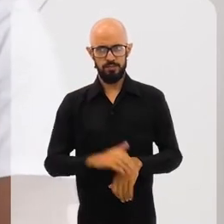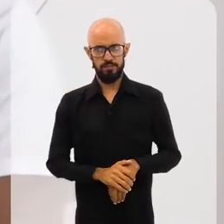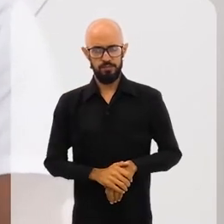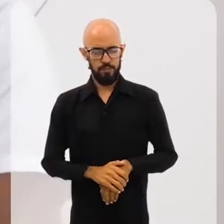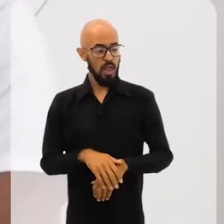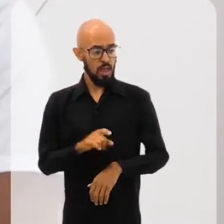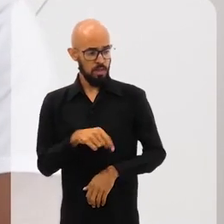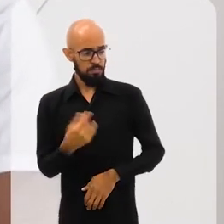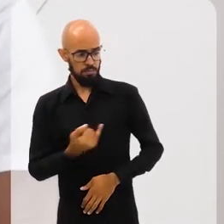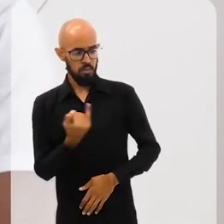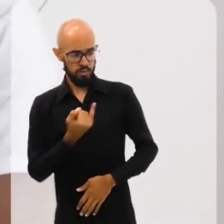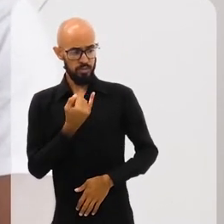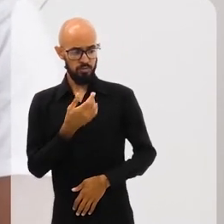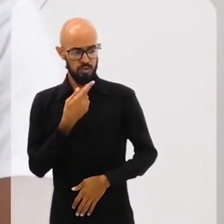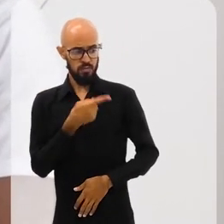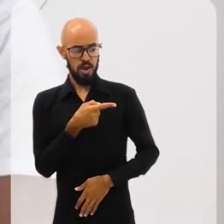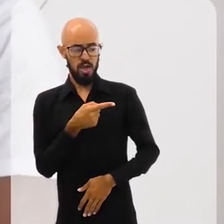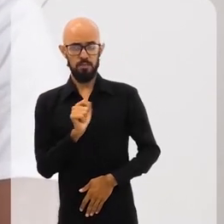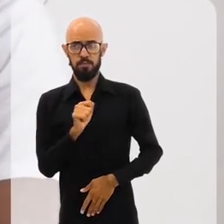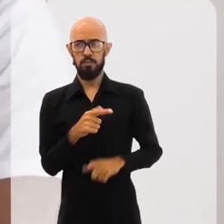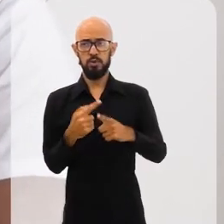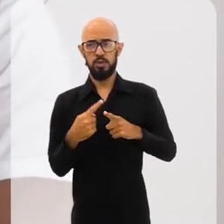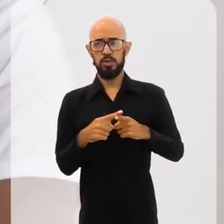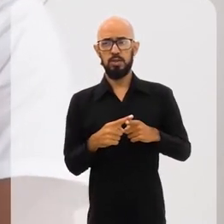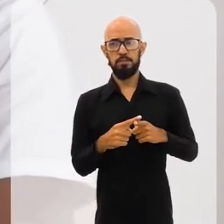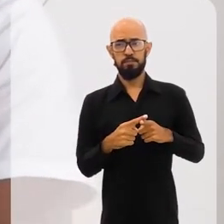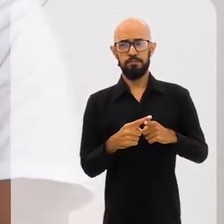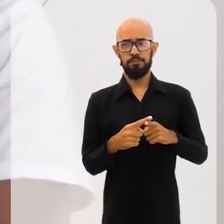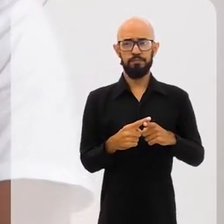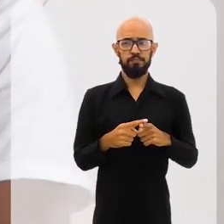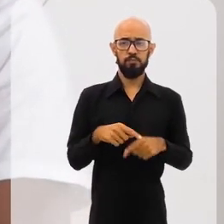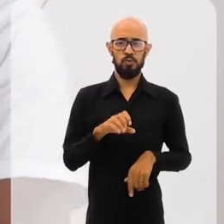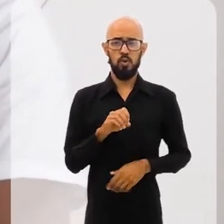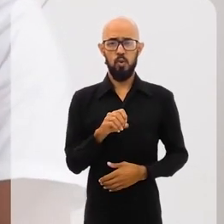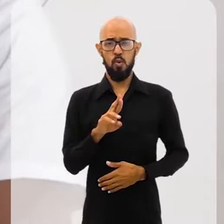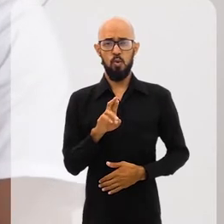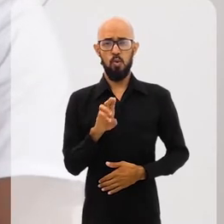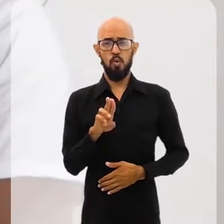que você colocou Ifá brasileiro. Eu digo muito isso também, né? Porque Orumila nos